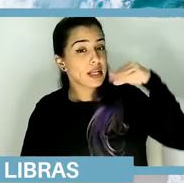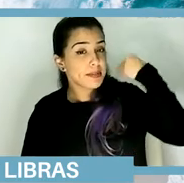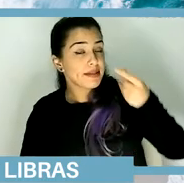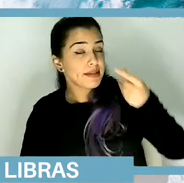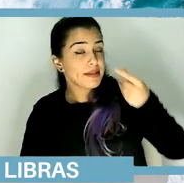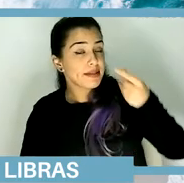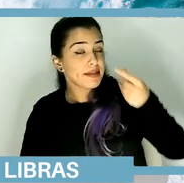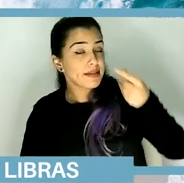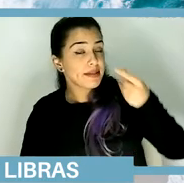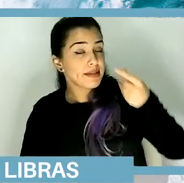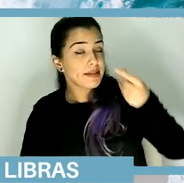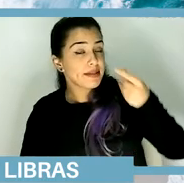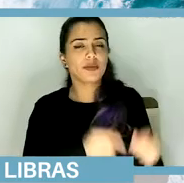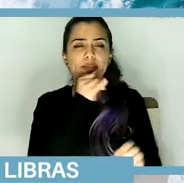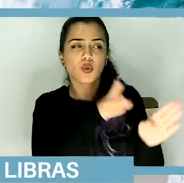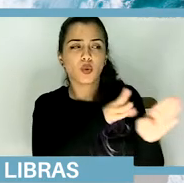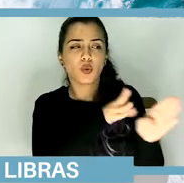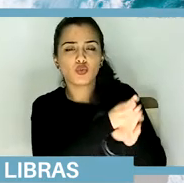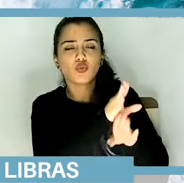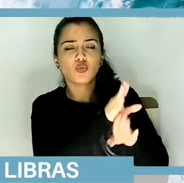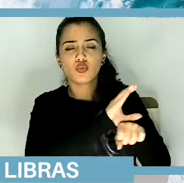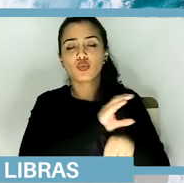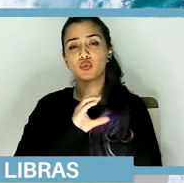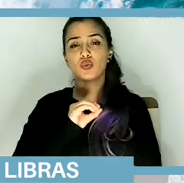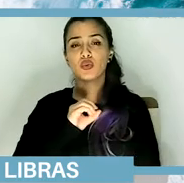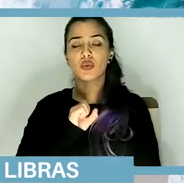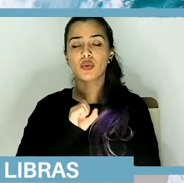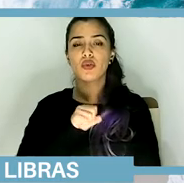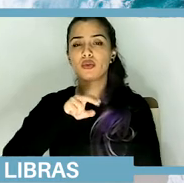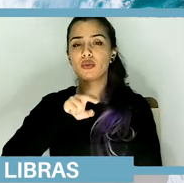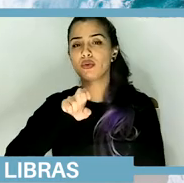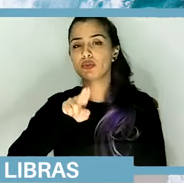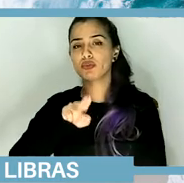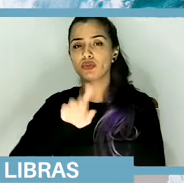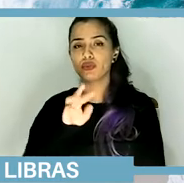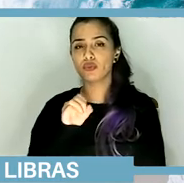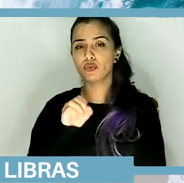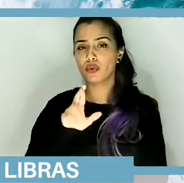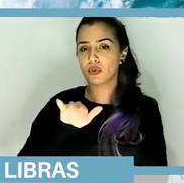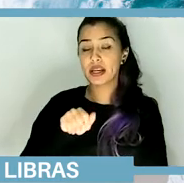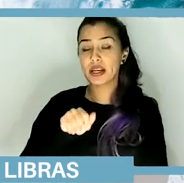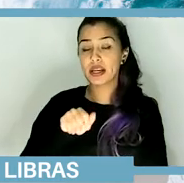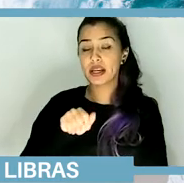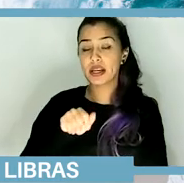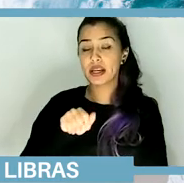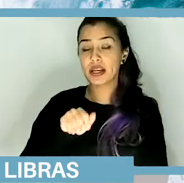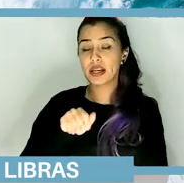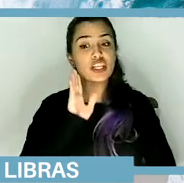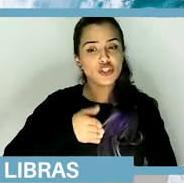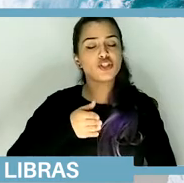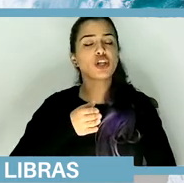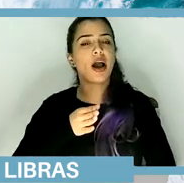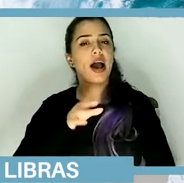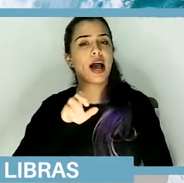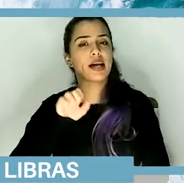né trabalhei empresa de consultoria eu trabalhei com serviço público né que foi servidora pública 7 anos